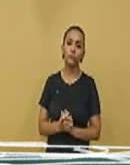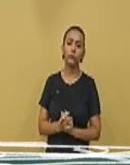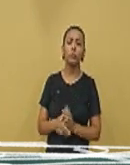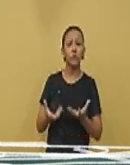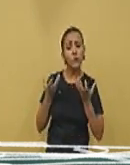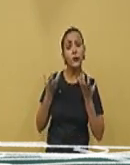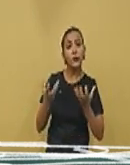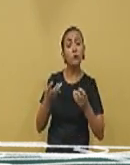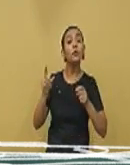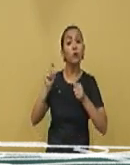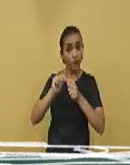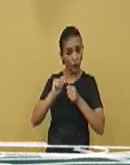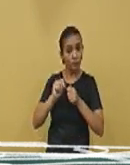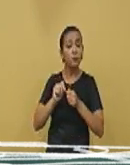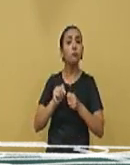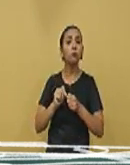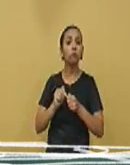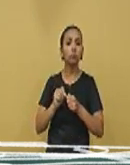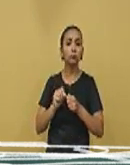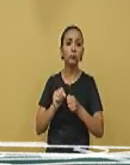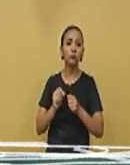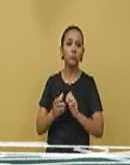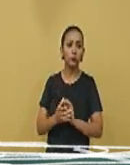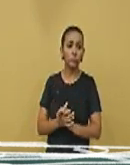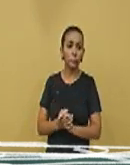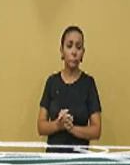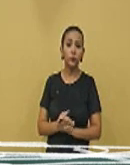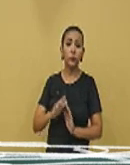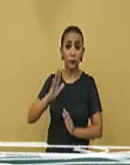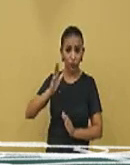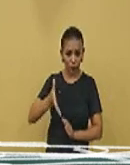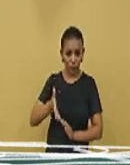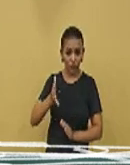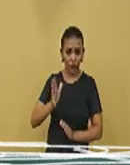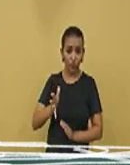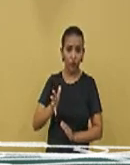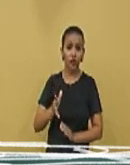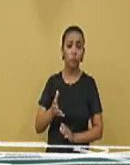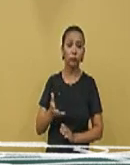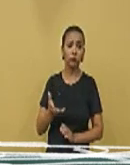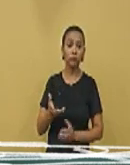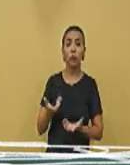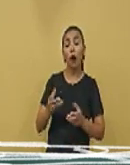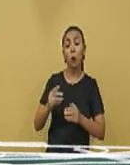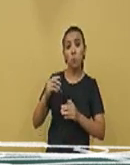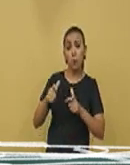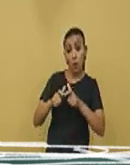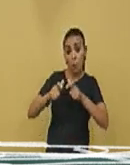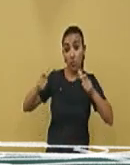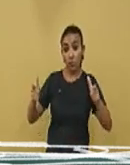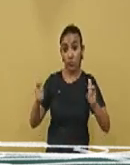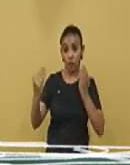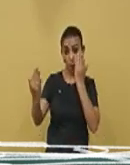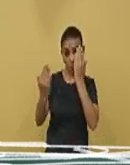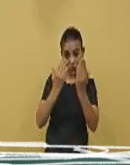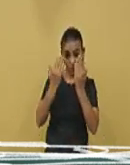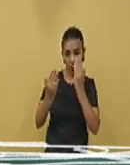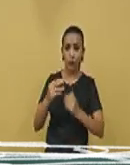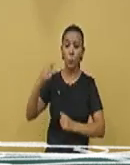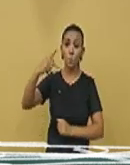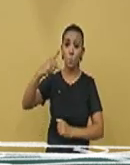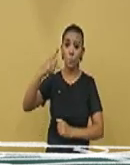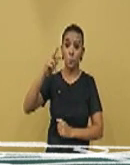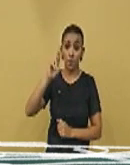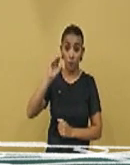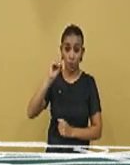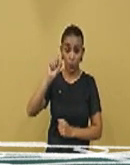queremos fazer isso para o atendimento. Já na nossa gestão, nós aumentamos o número de psicólogas na PROAI, mais